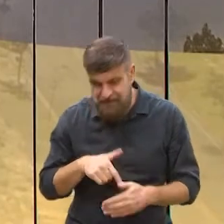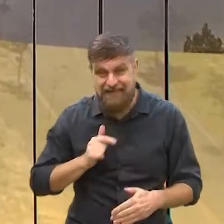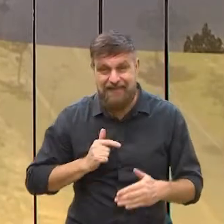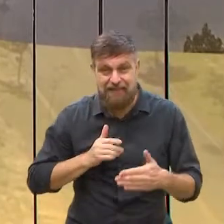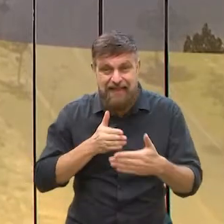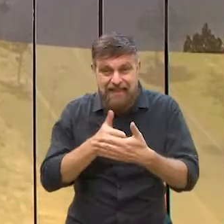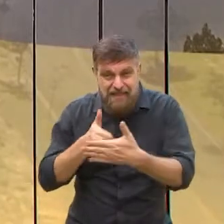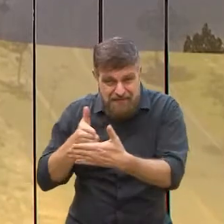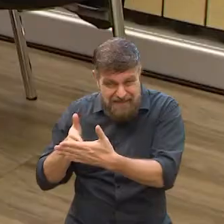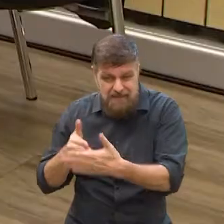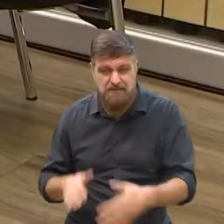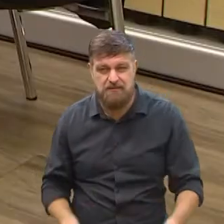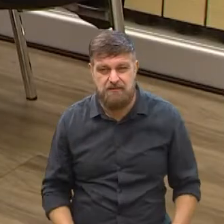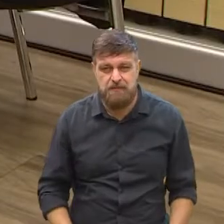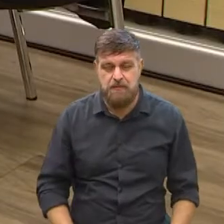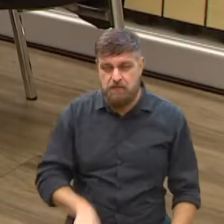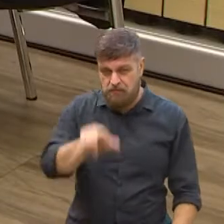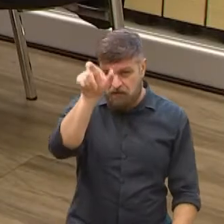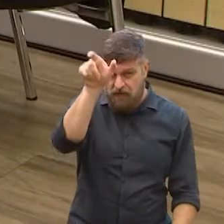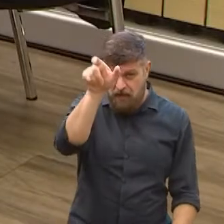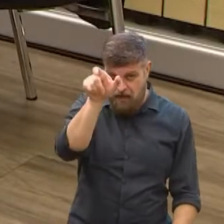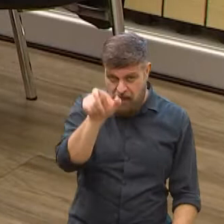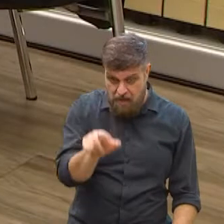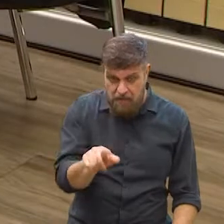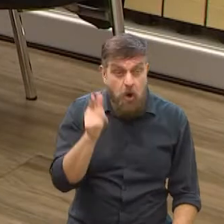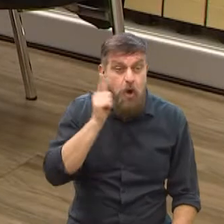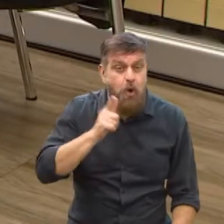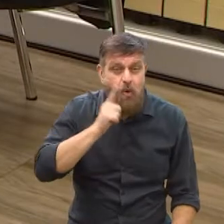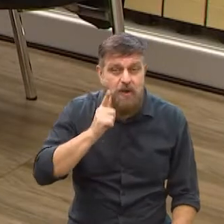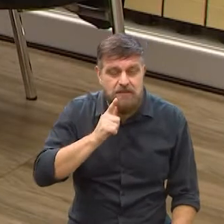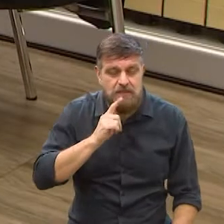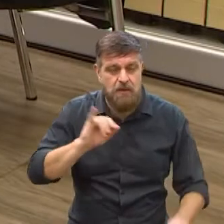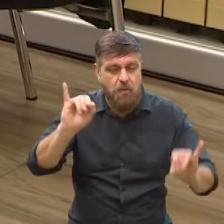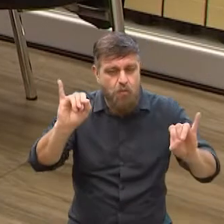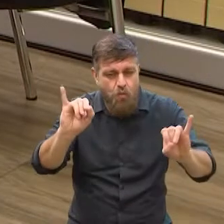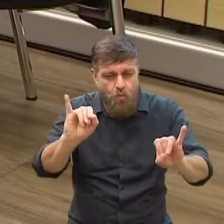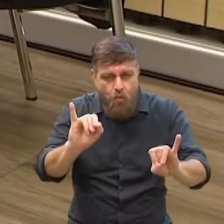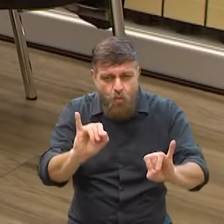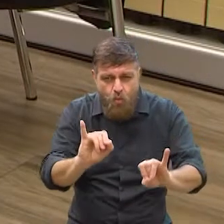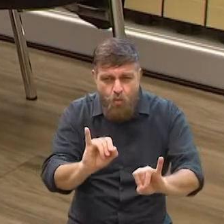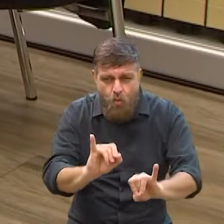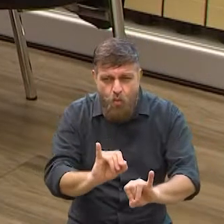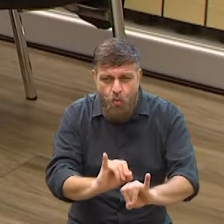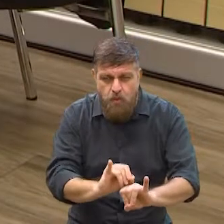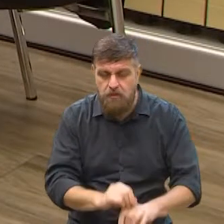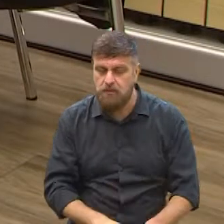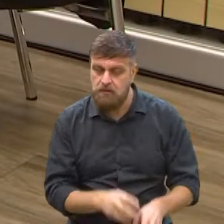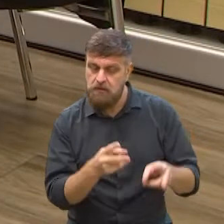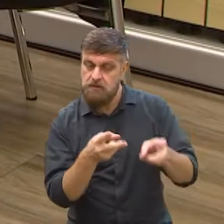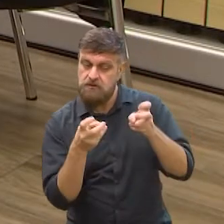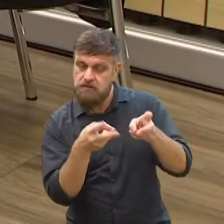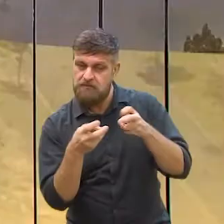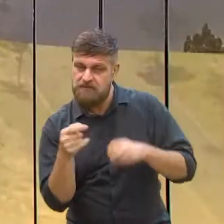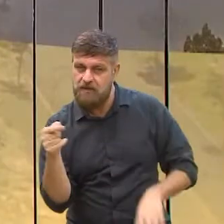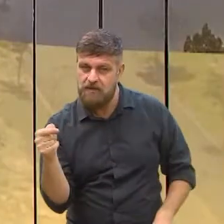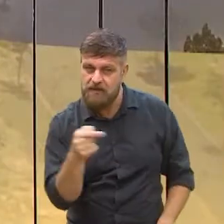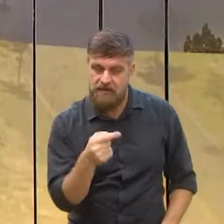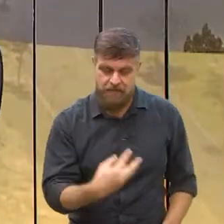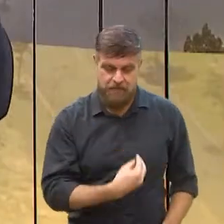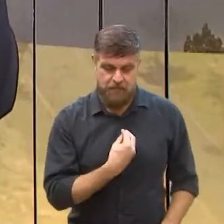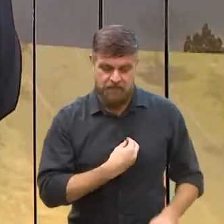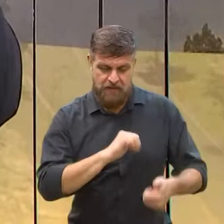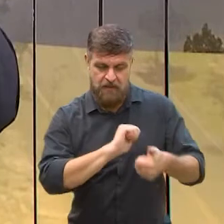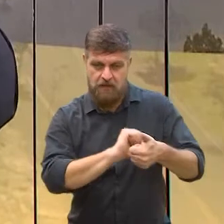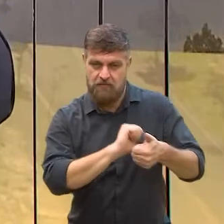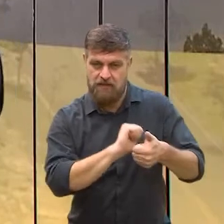né? Então essa paciente que diminuiu muito o peso, é nítida, é notória a